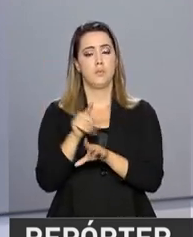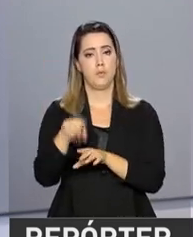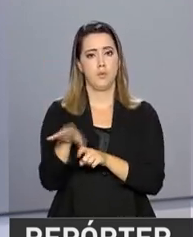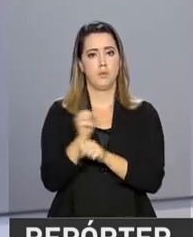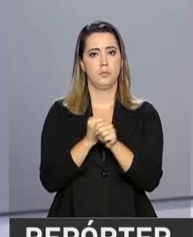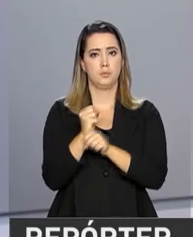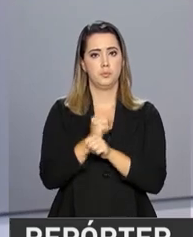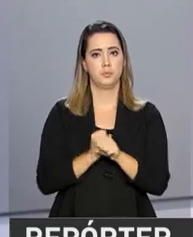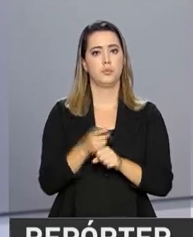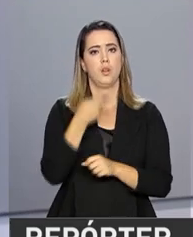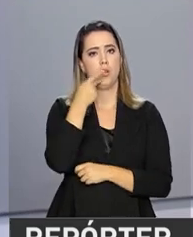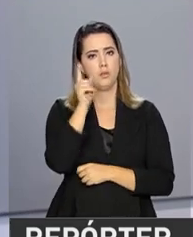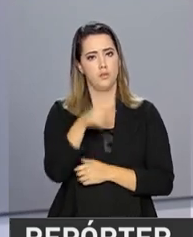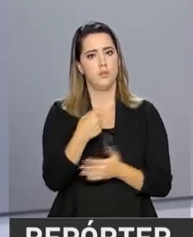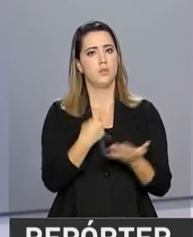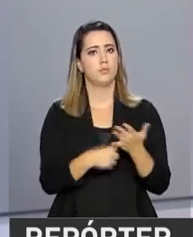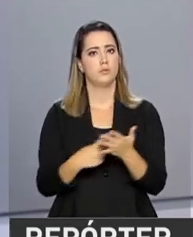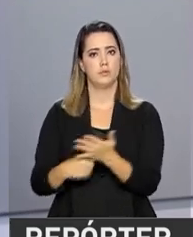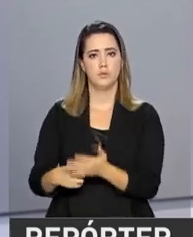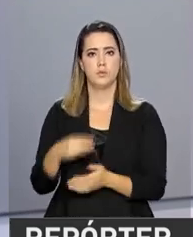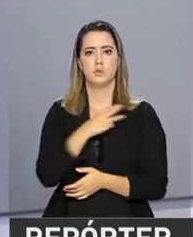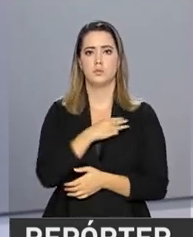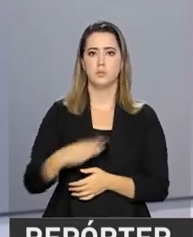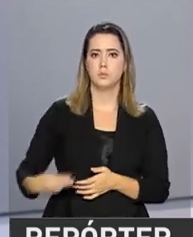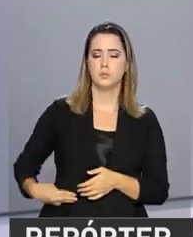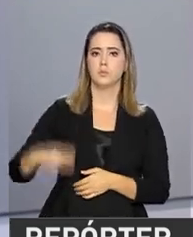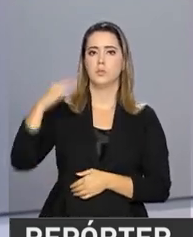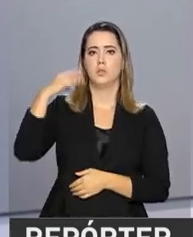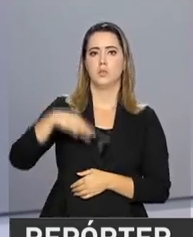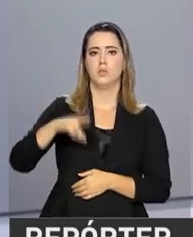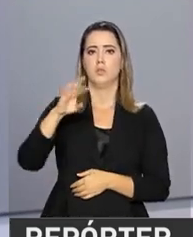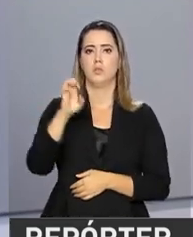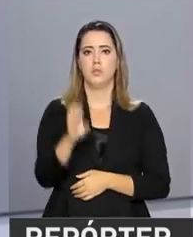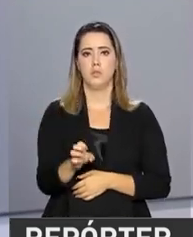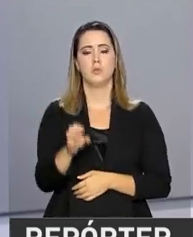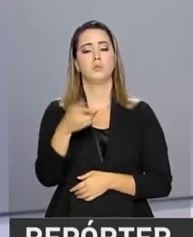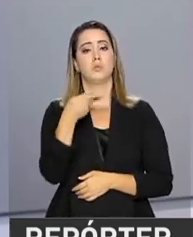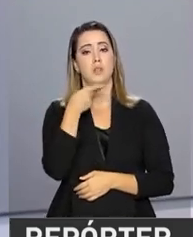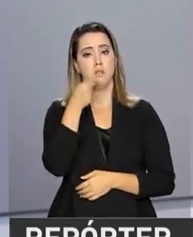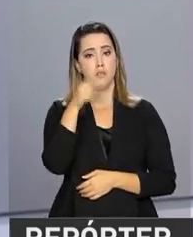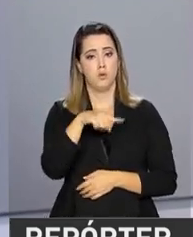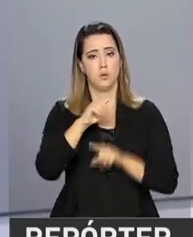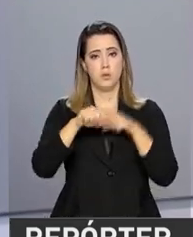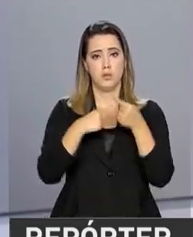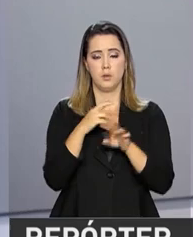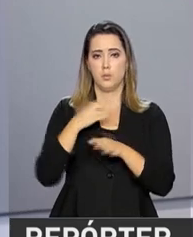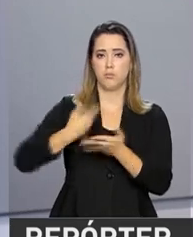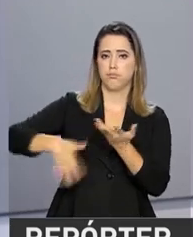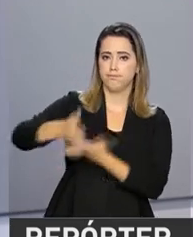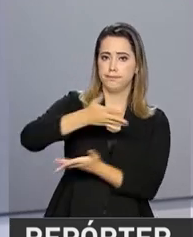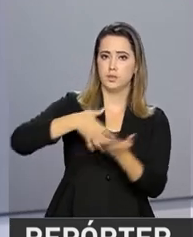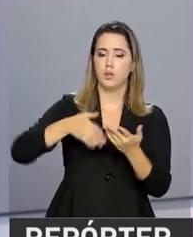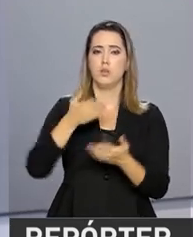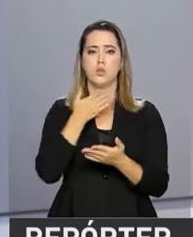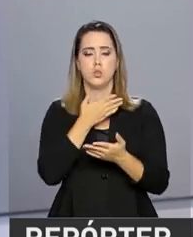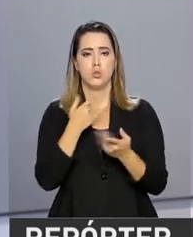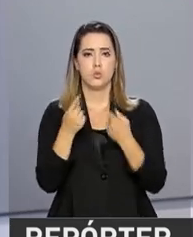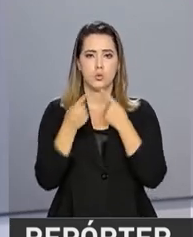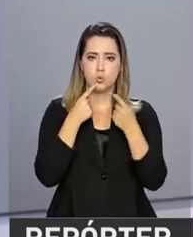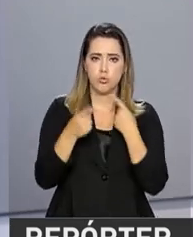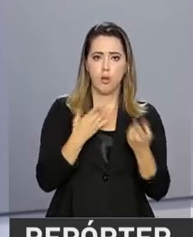ainda este ano, é o que afirmou o ministro das Relações Exteriores, Aloísio Nunes Ferreira, após uma rodada de negociações